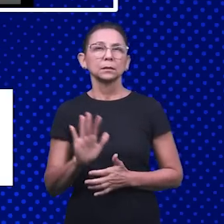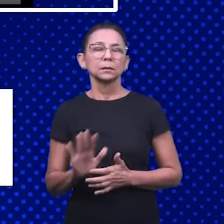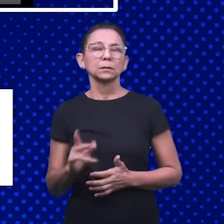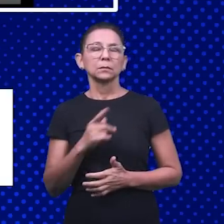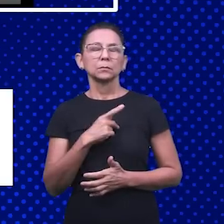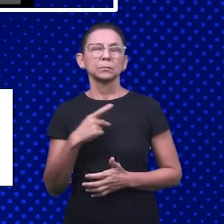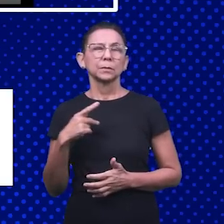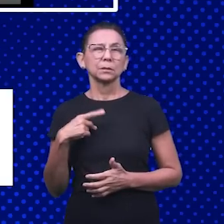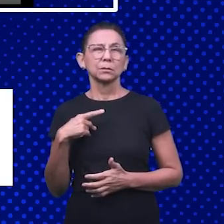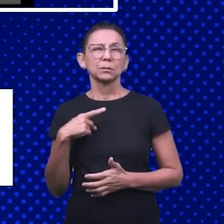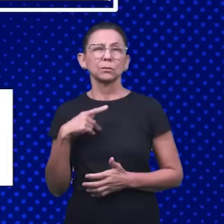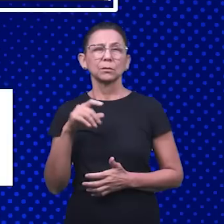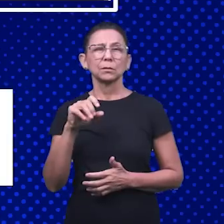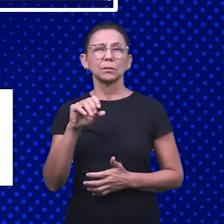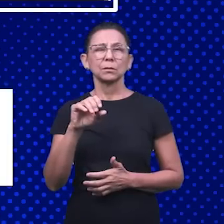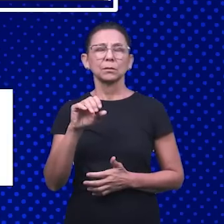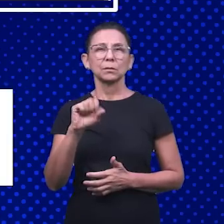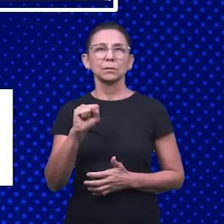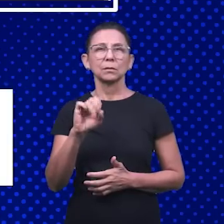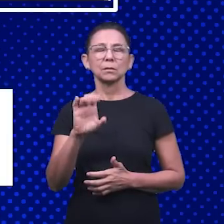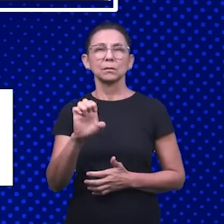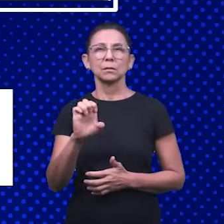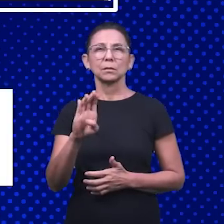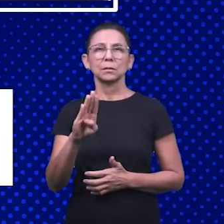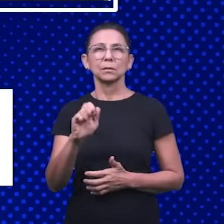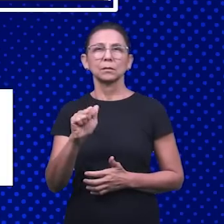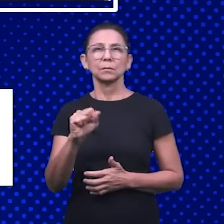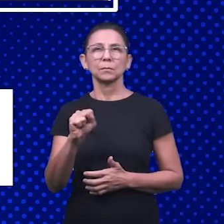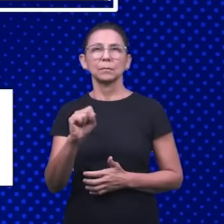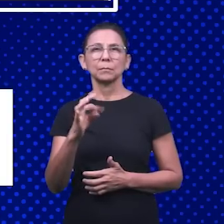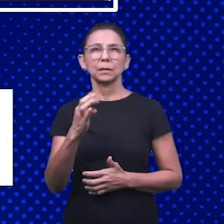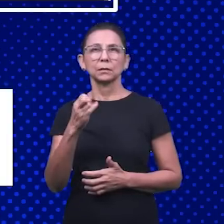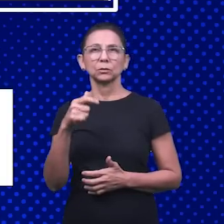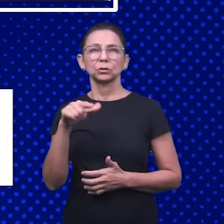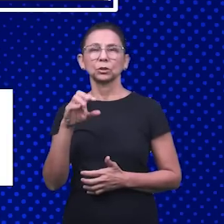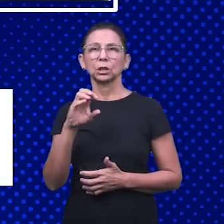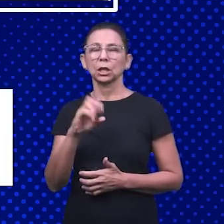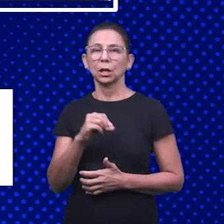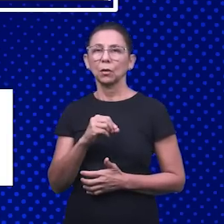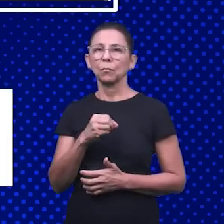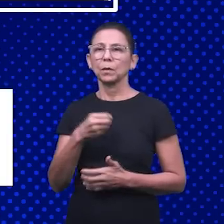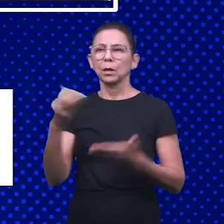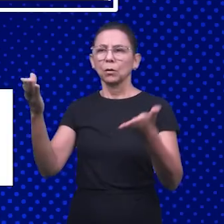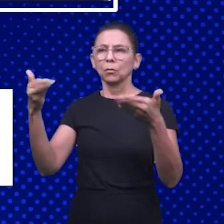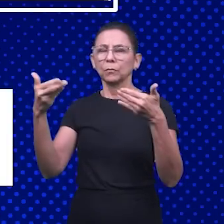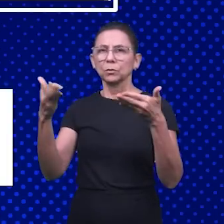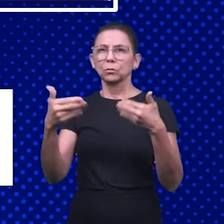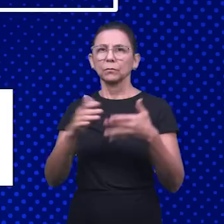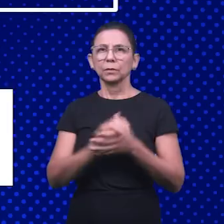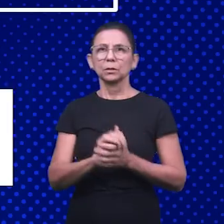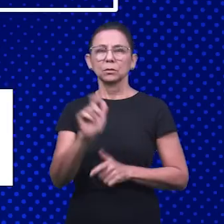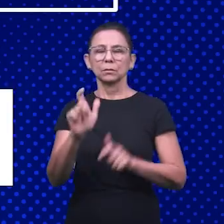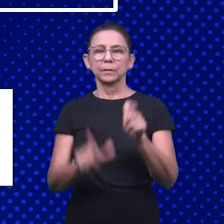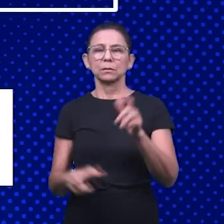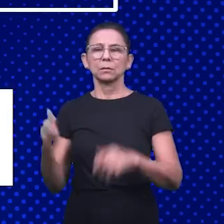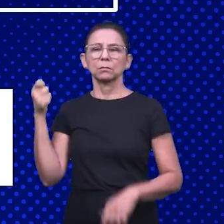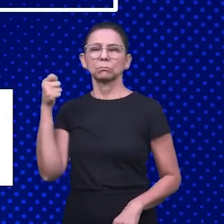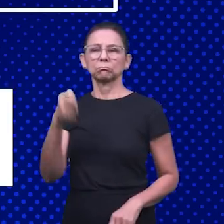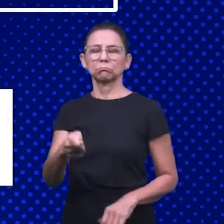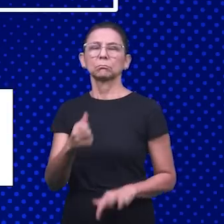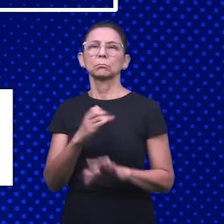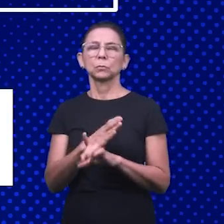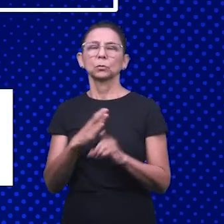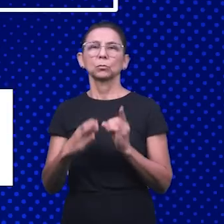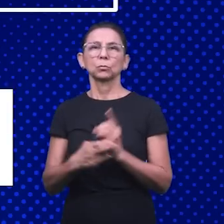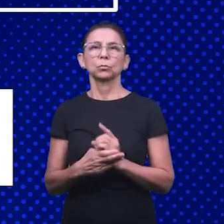pastor Sebastião informou que foram entregues muitos convites a militares, autoridades da cidade, e o culto foi realizado